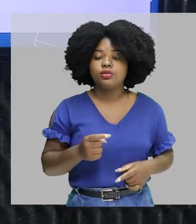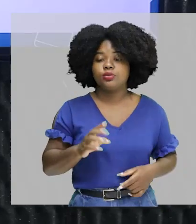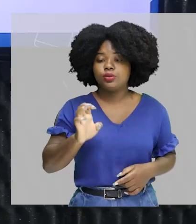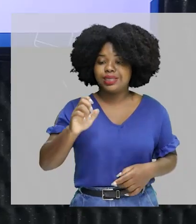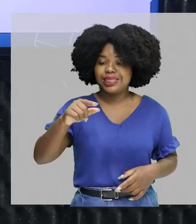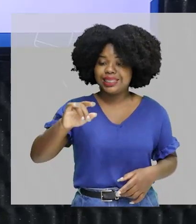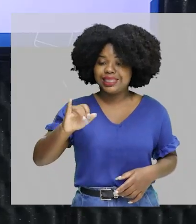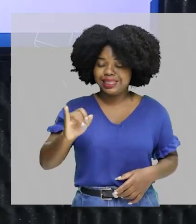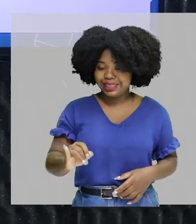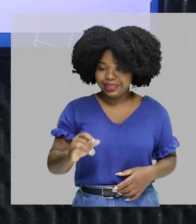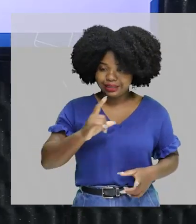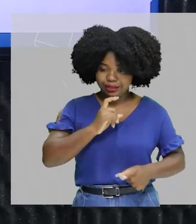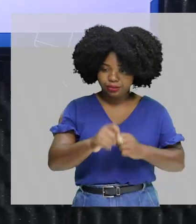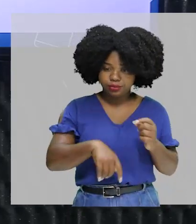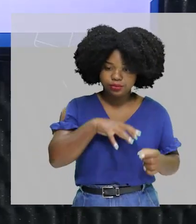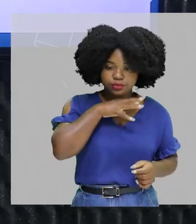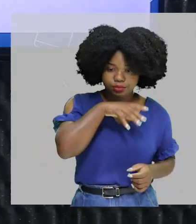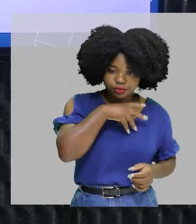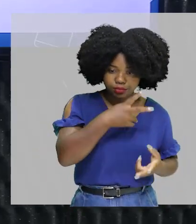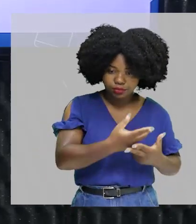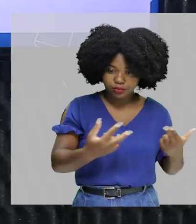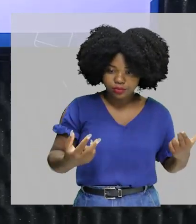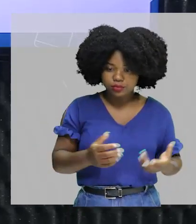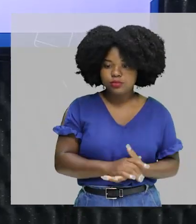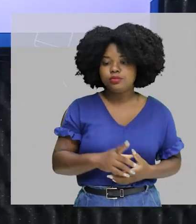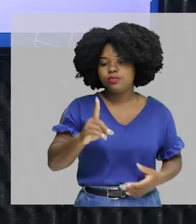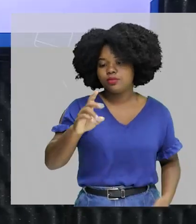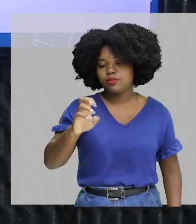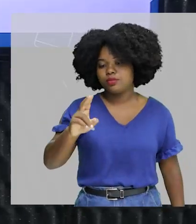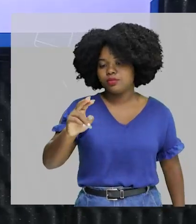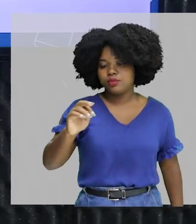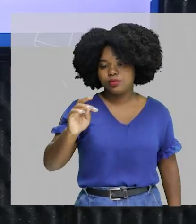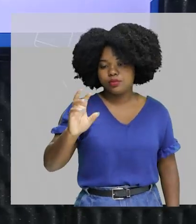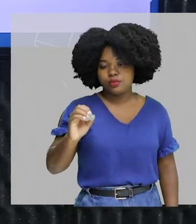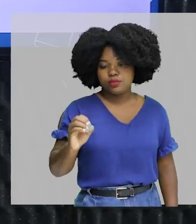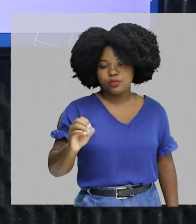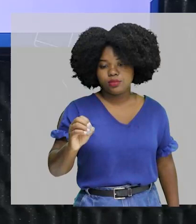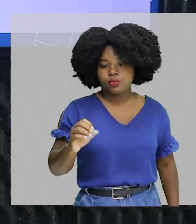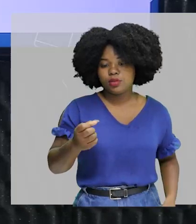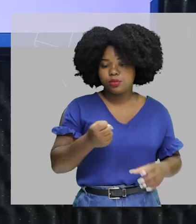invertebrados que são deuterostômicos. Essa é uma característica que